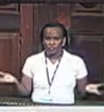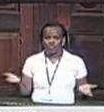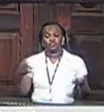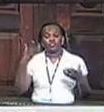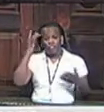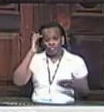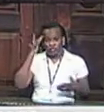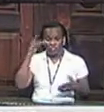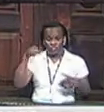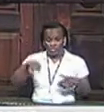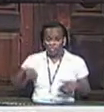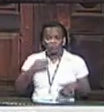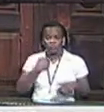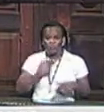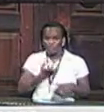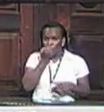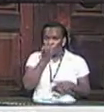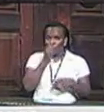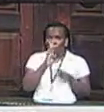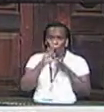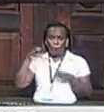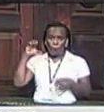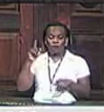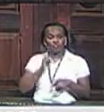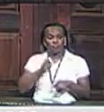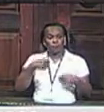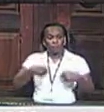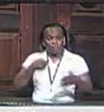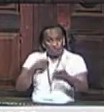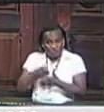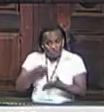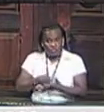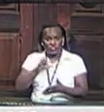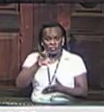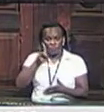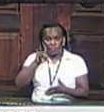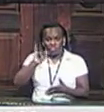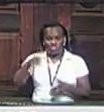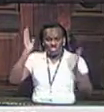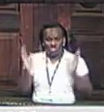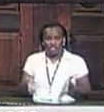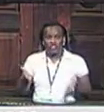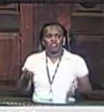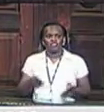essa casa não pode se omitir e, por isso, cobramos CPI